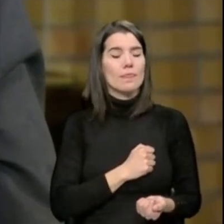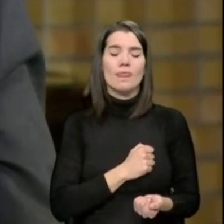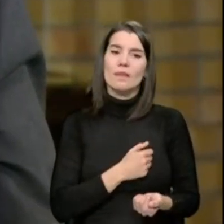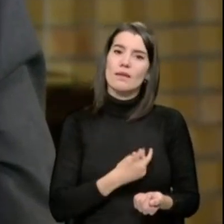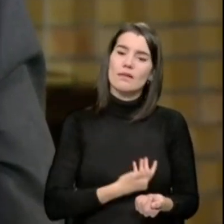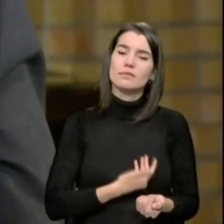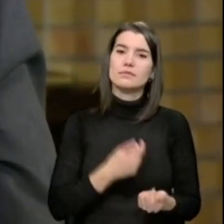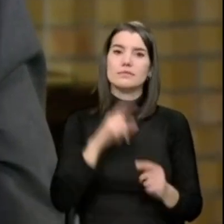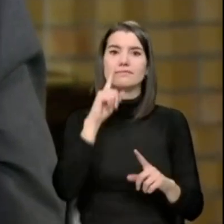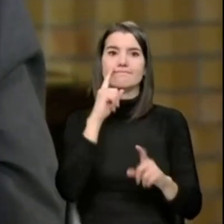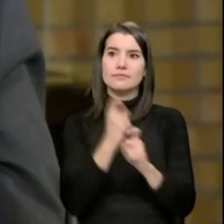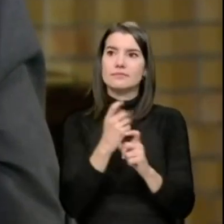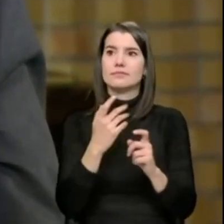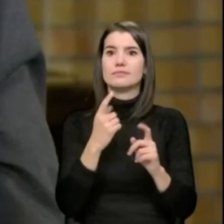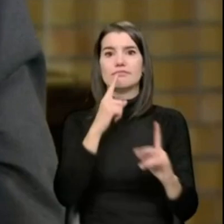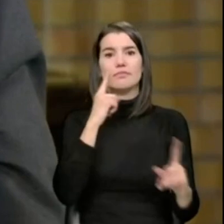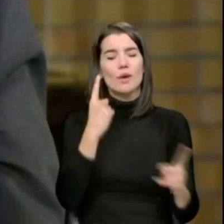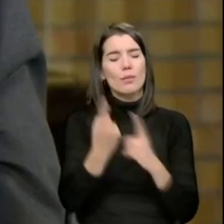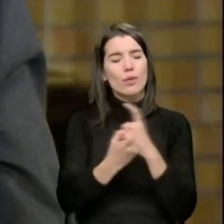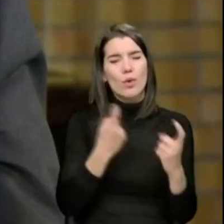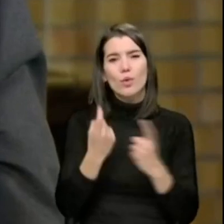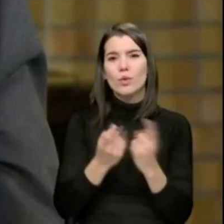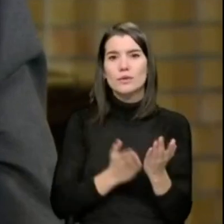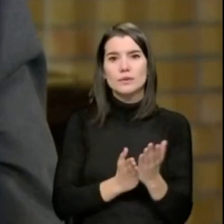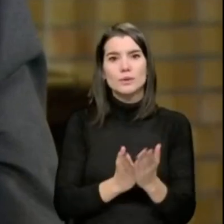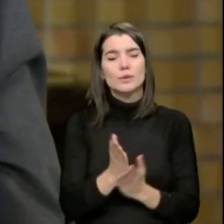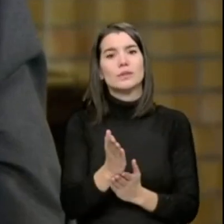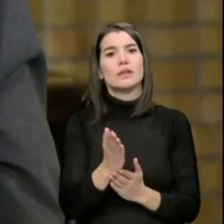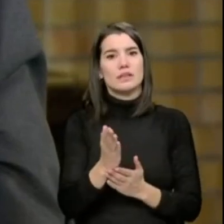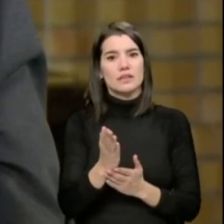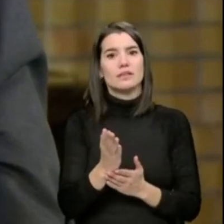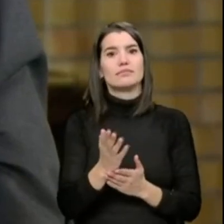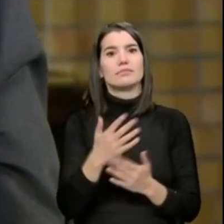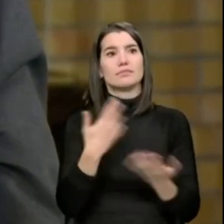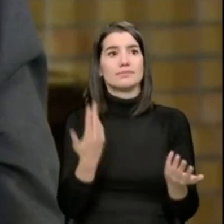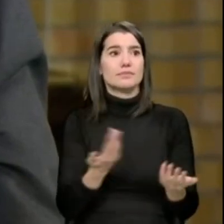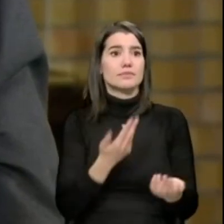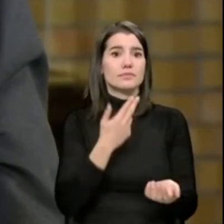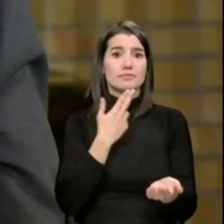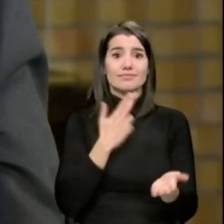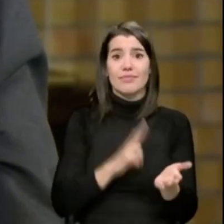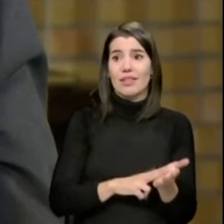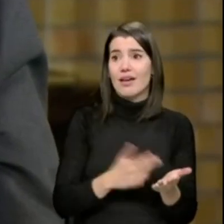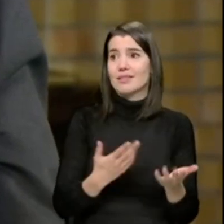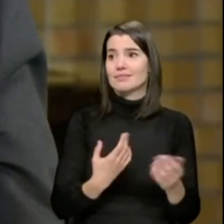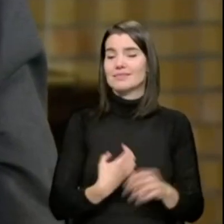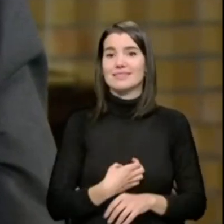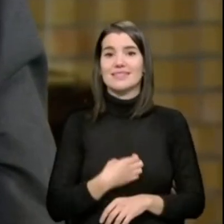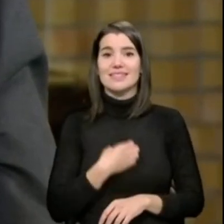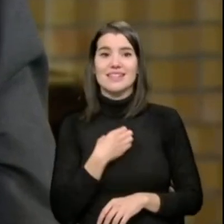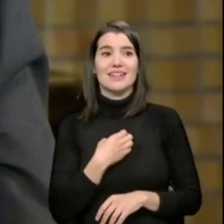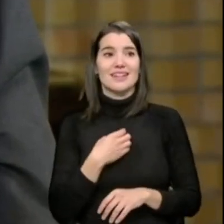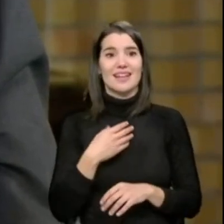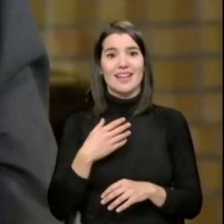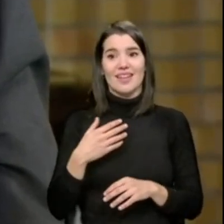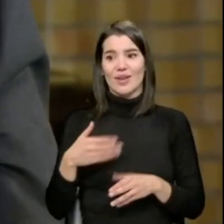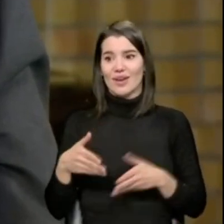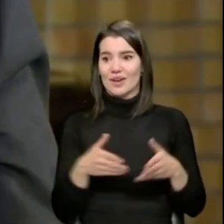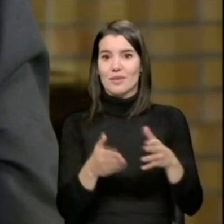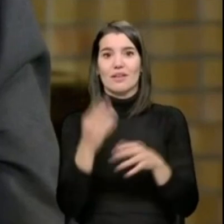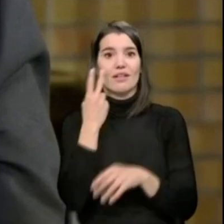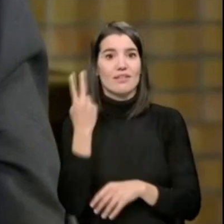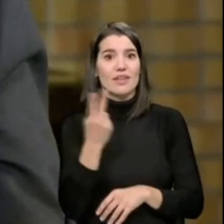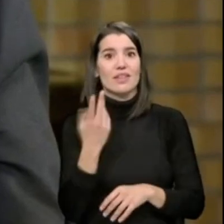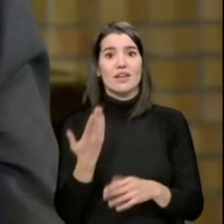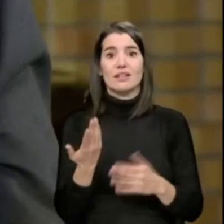exigência, uma procura contínua da verdade, do sentido último para a vida,